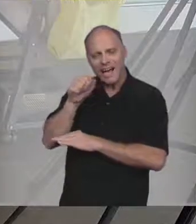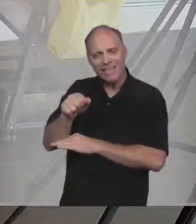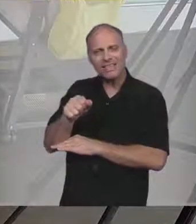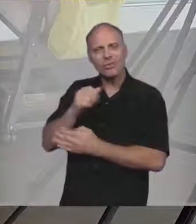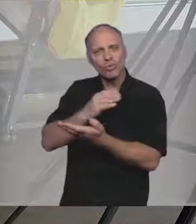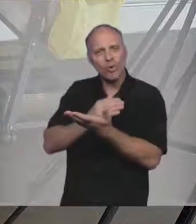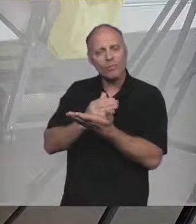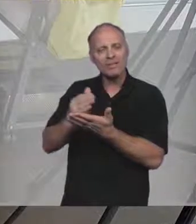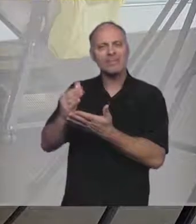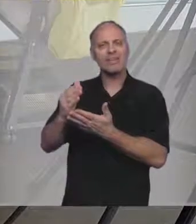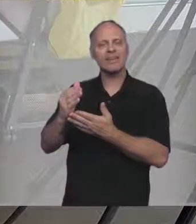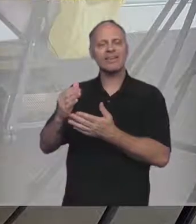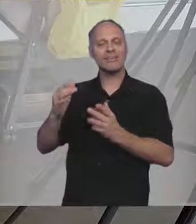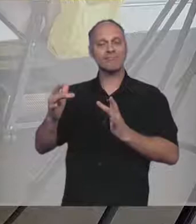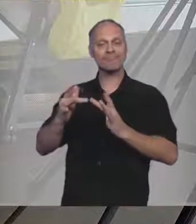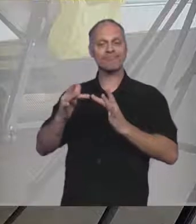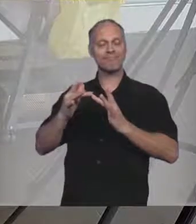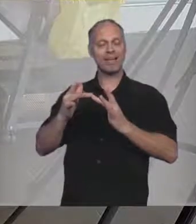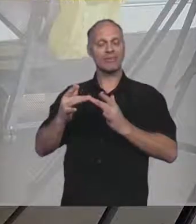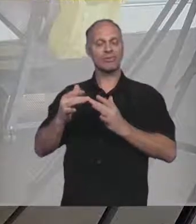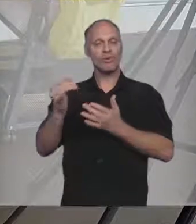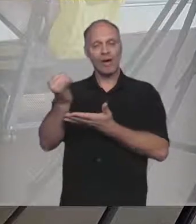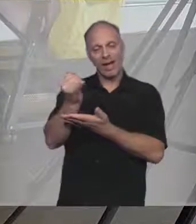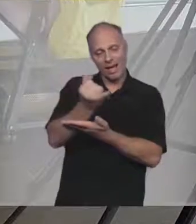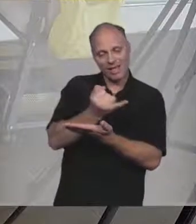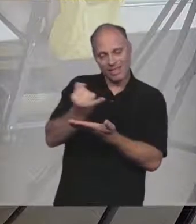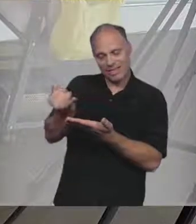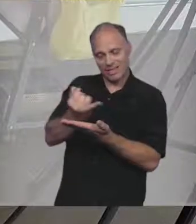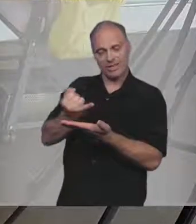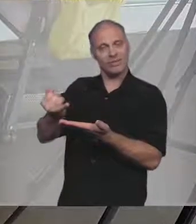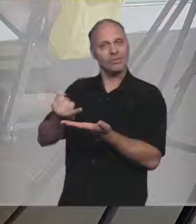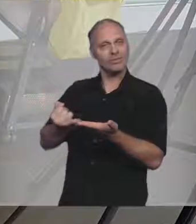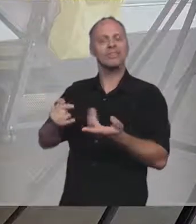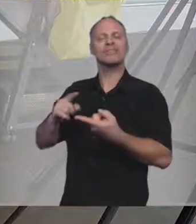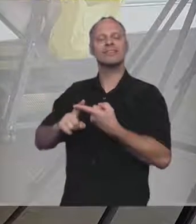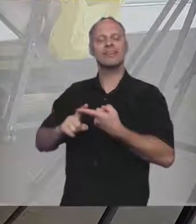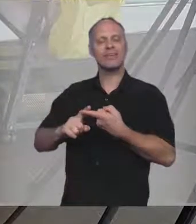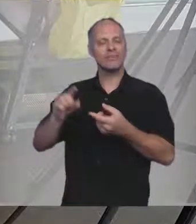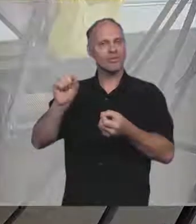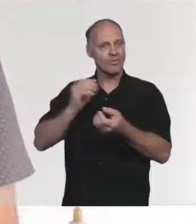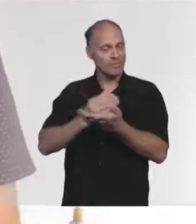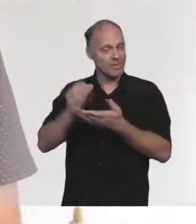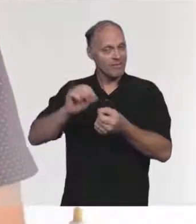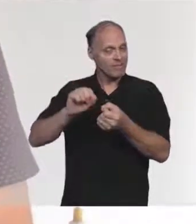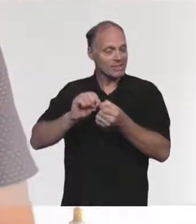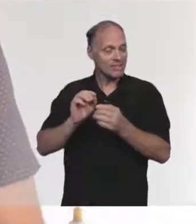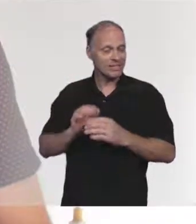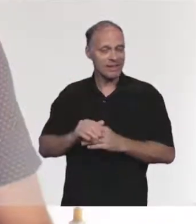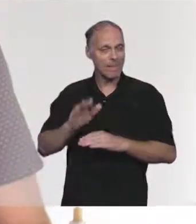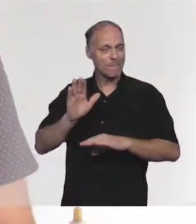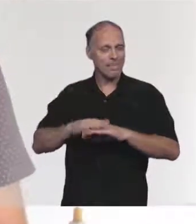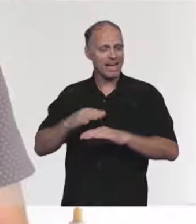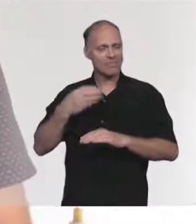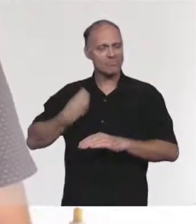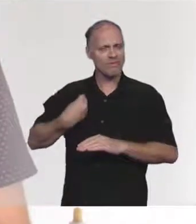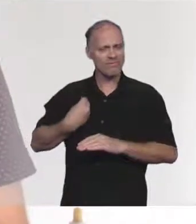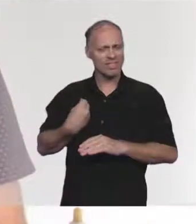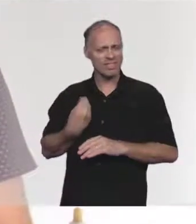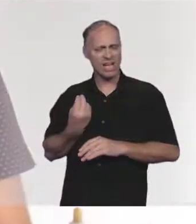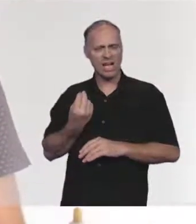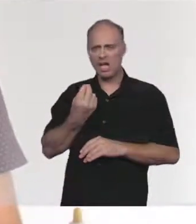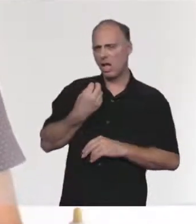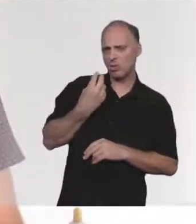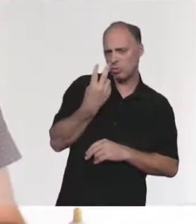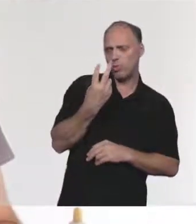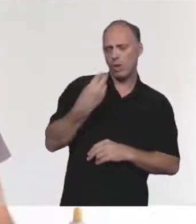ali foi como eu comecei assim a flertar com ilustração, né? Comecei a ilustrar. Então era mais ou menos uma vida